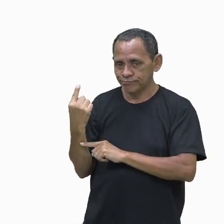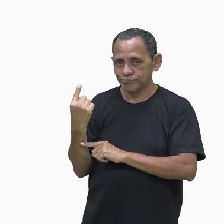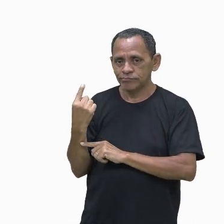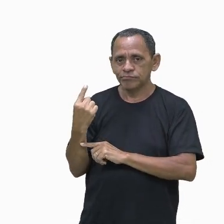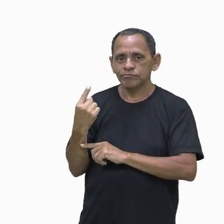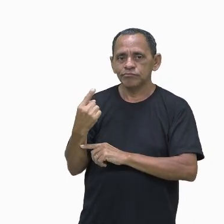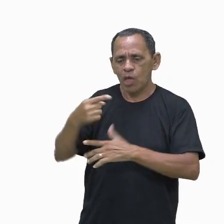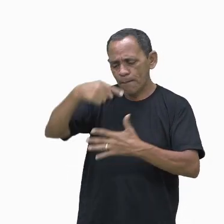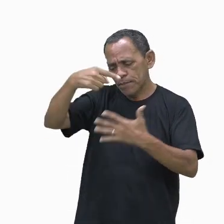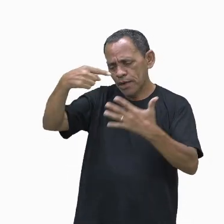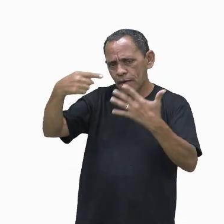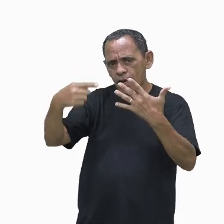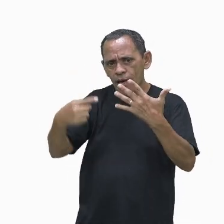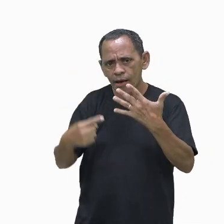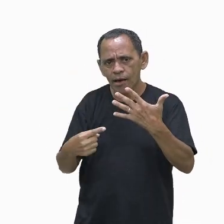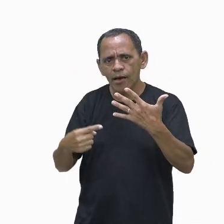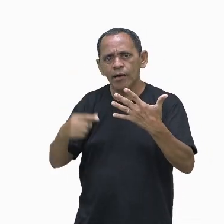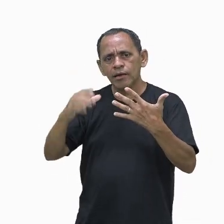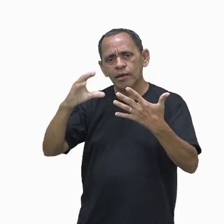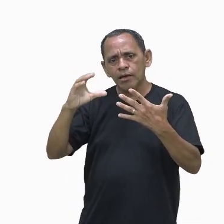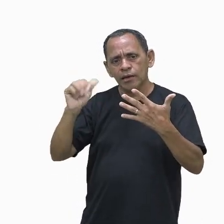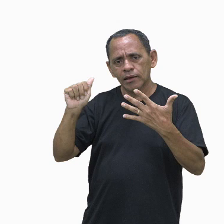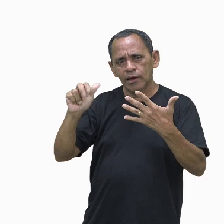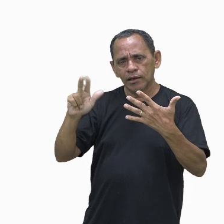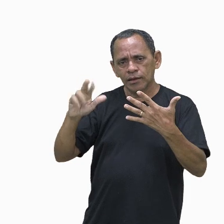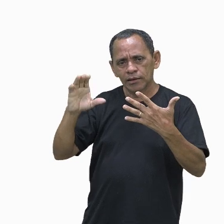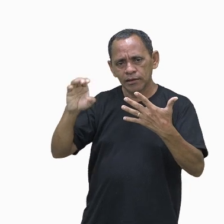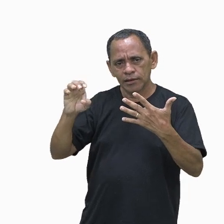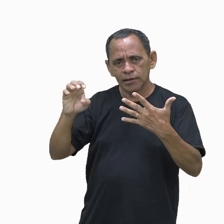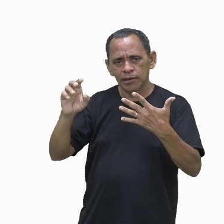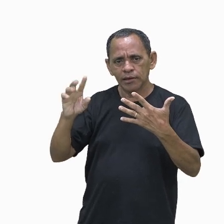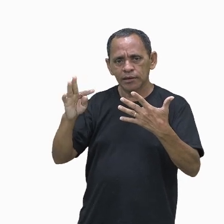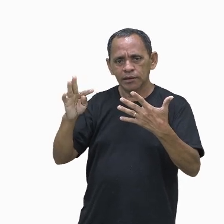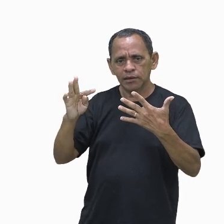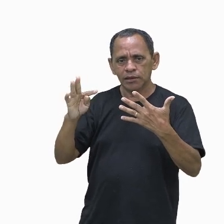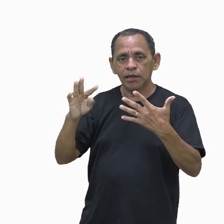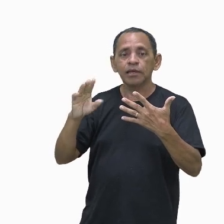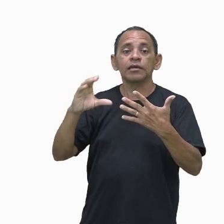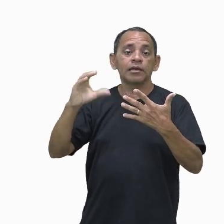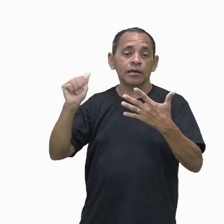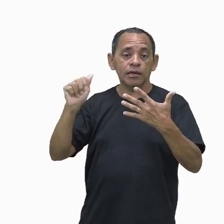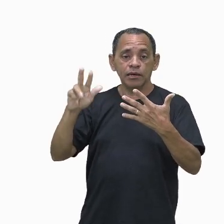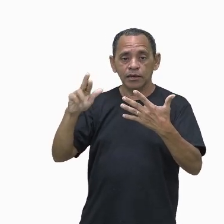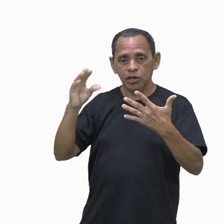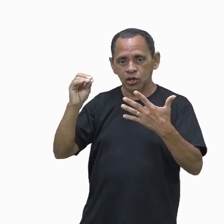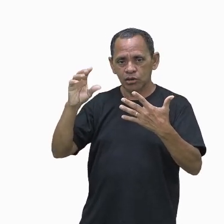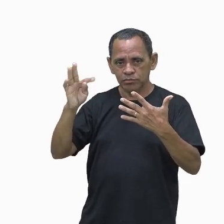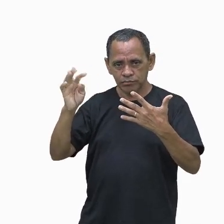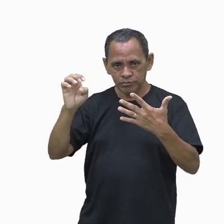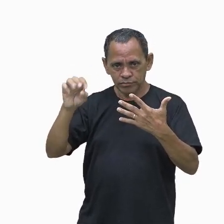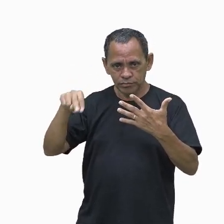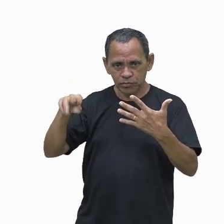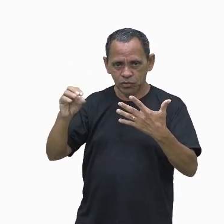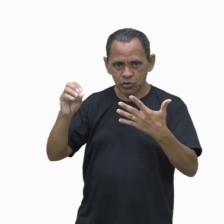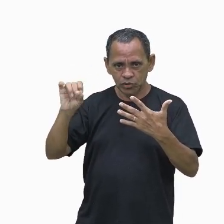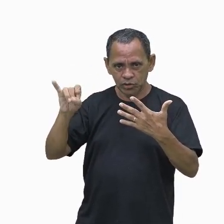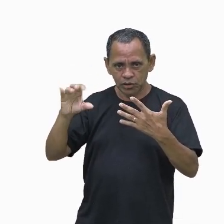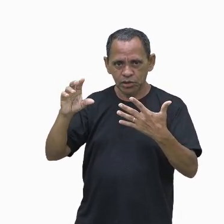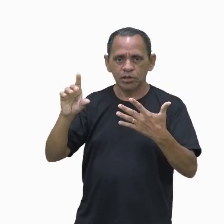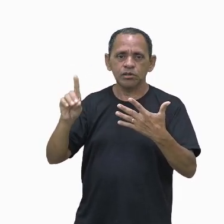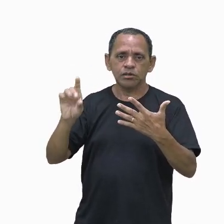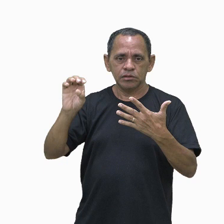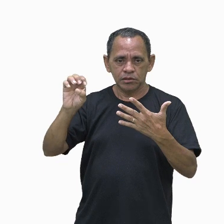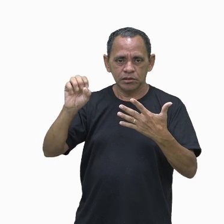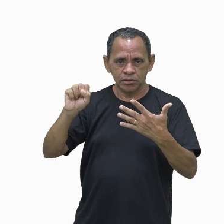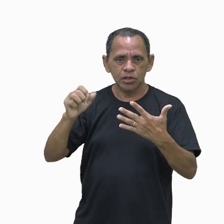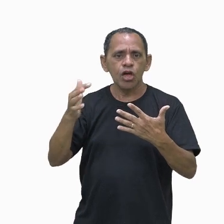Carotenoide, que são pigmentos vegetais que conferem cores vibrantes às frutas e vegetais,